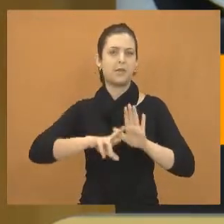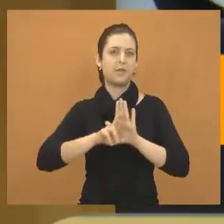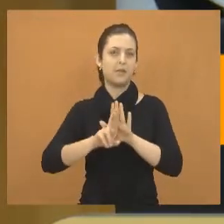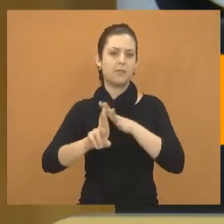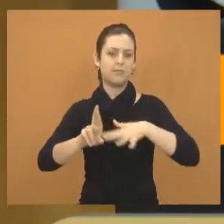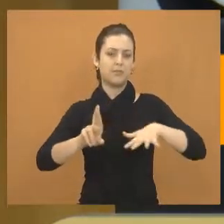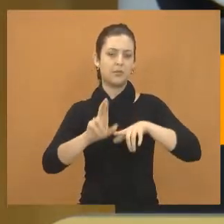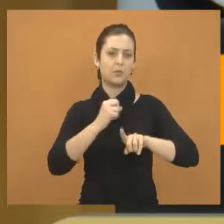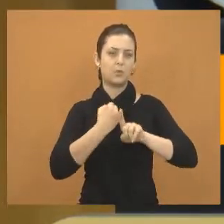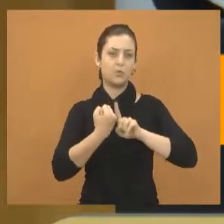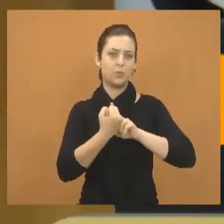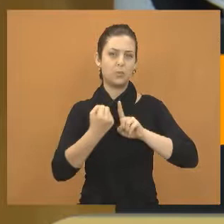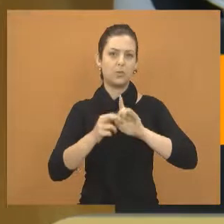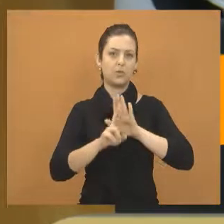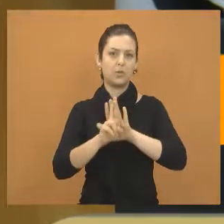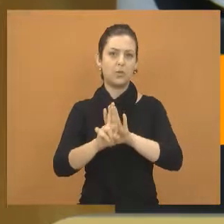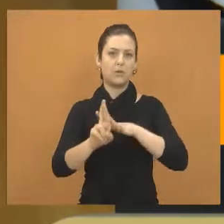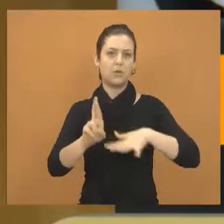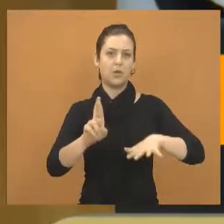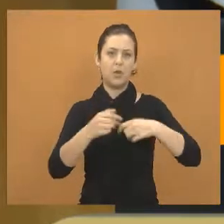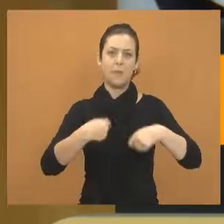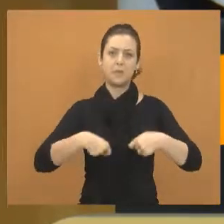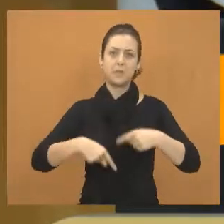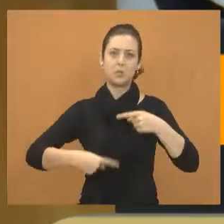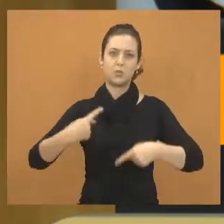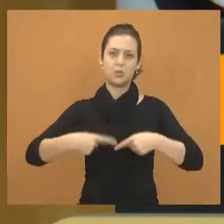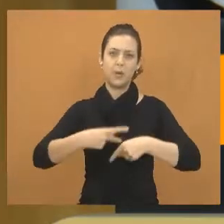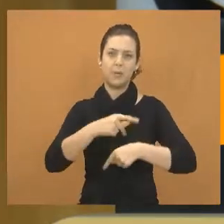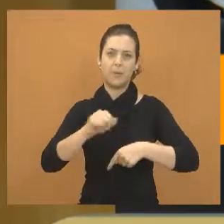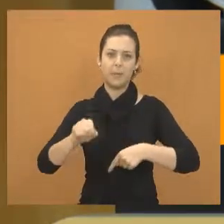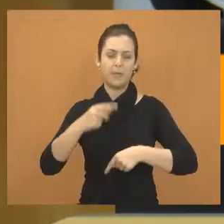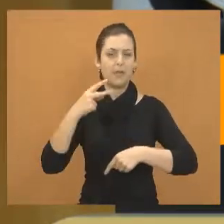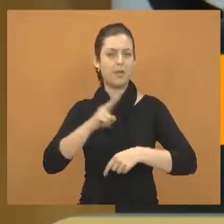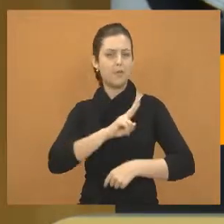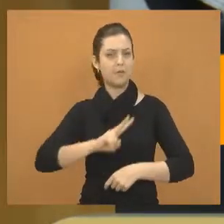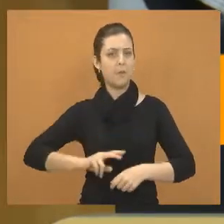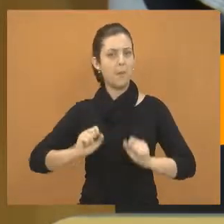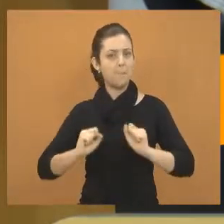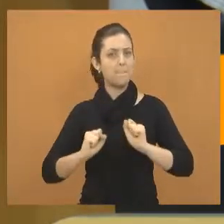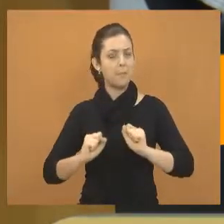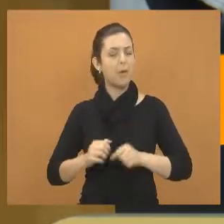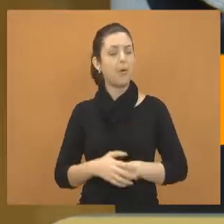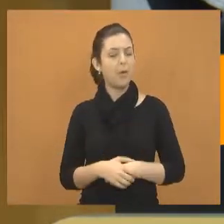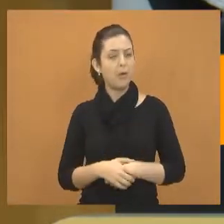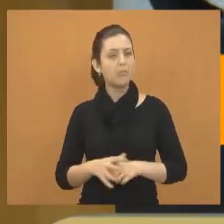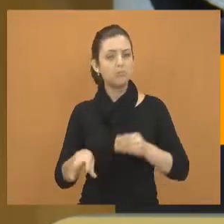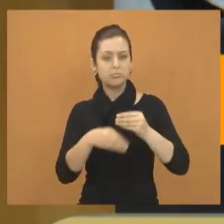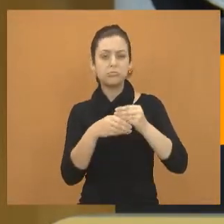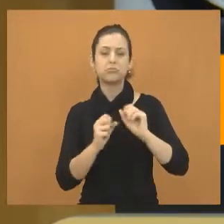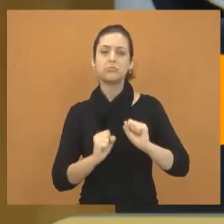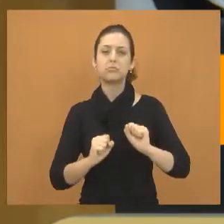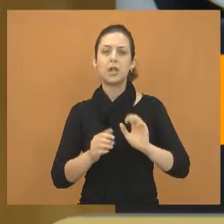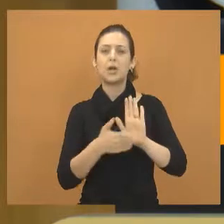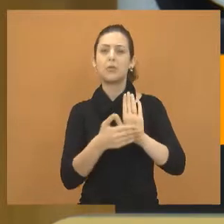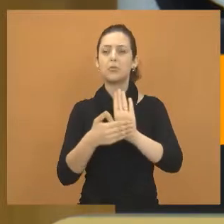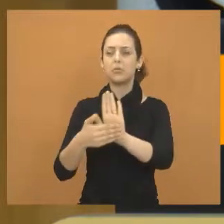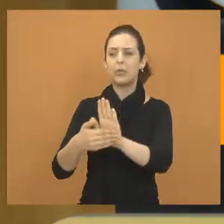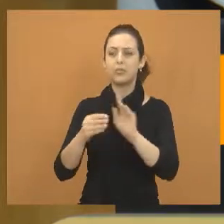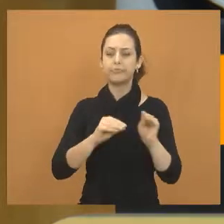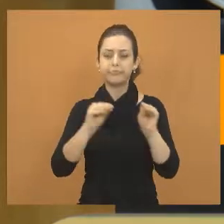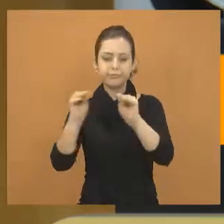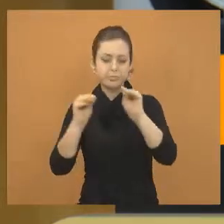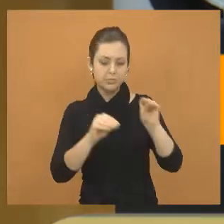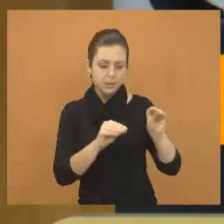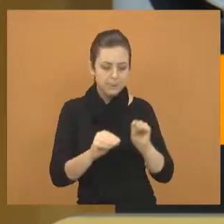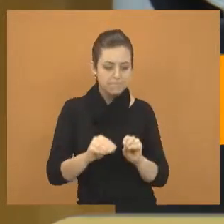a sociedade como um todo, e por isso que nós precisamos discutir esse PPA. O vereador pode, ele tem o poder de fazer emenda e propor o remanejamento